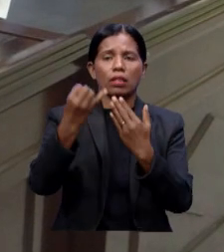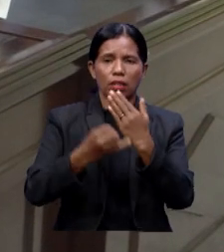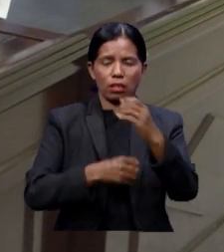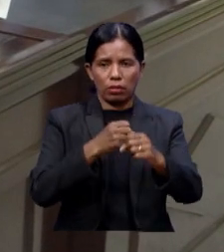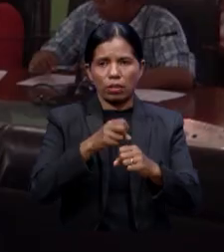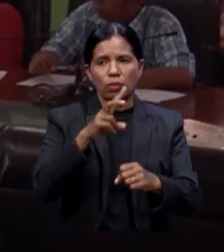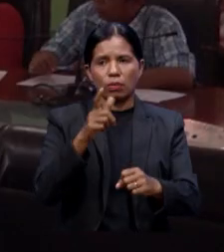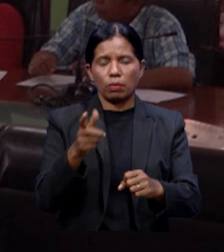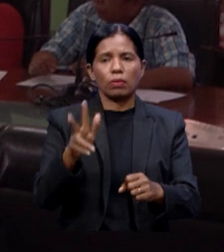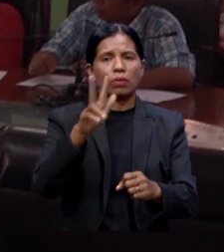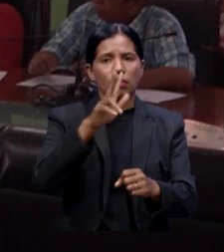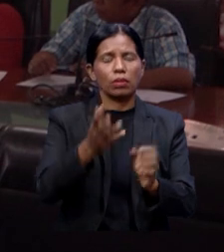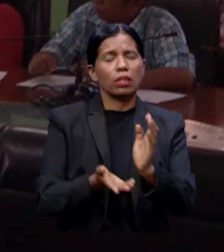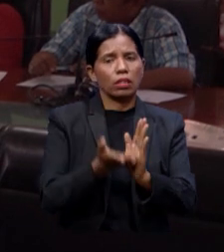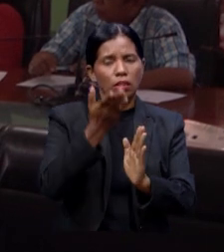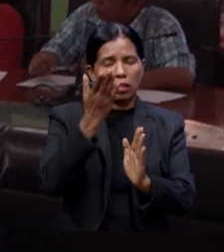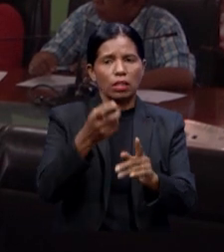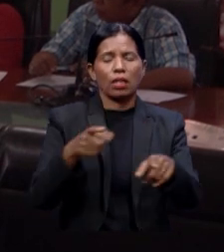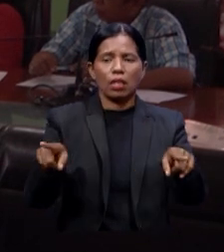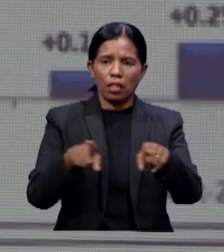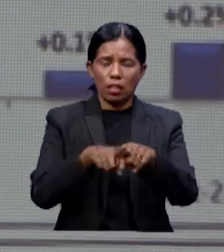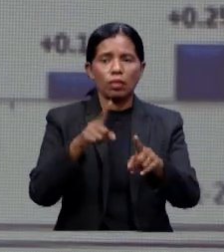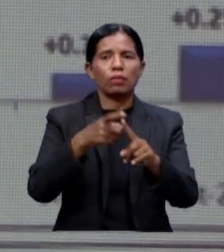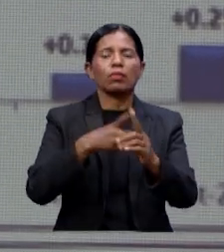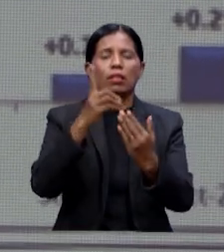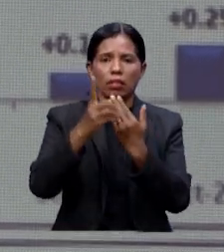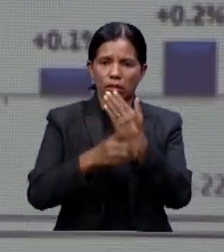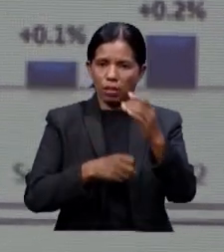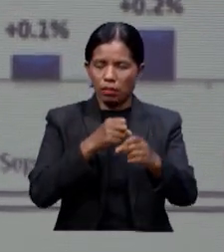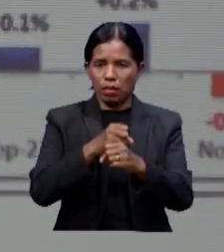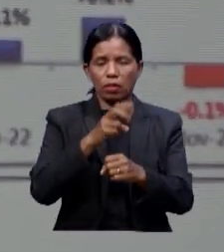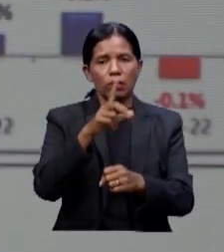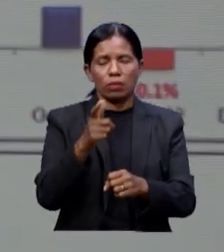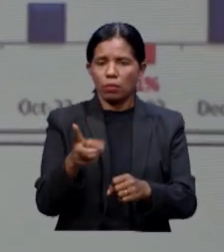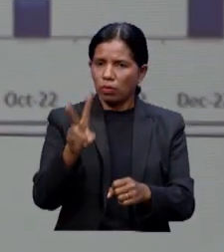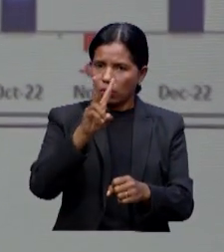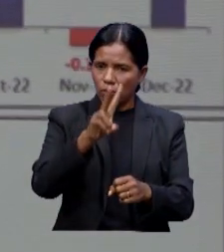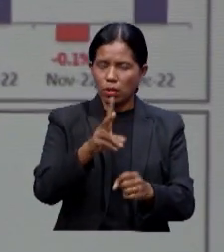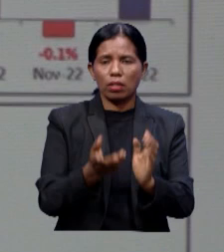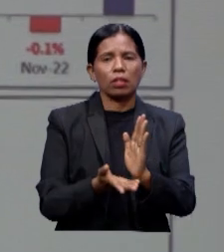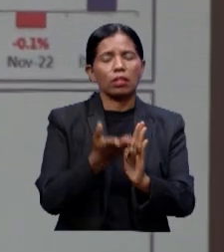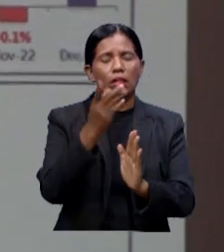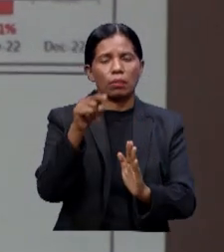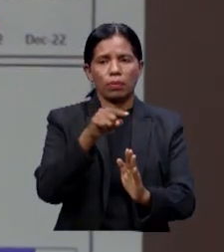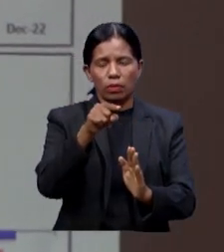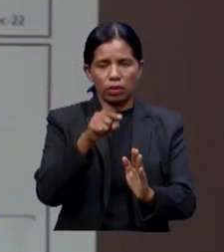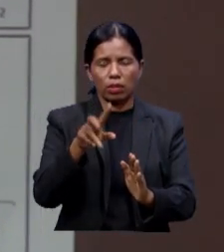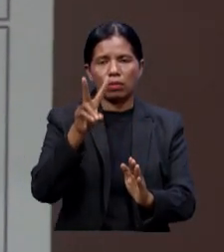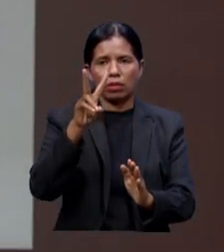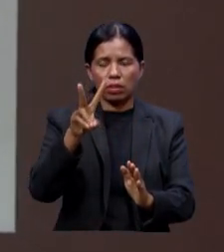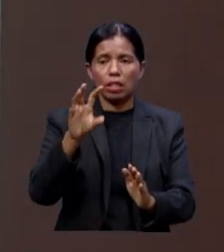saiba por cento tolo pontualo, compara ao fulan dezembro tinare um rua nulo racen rua, nebe saiba por cento zero ponto